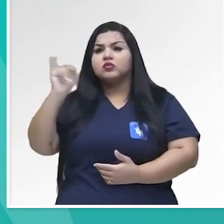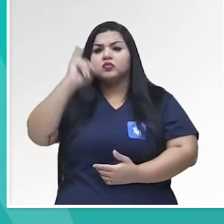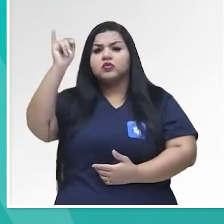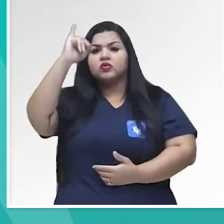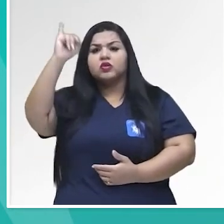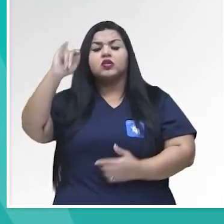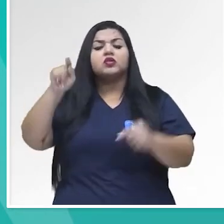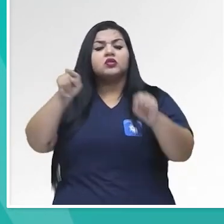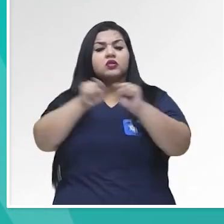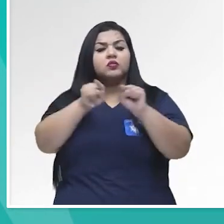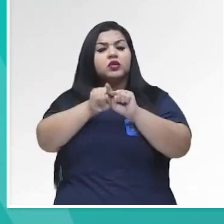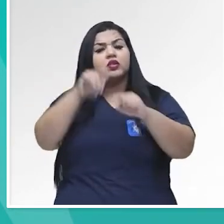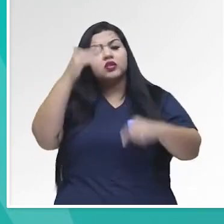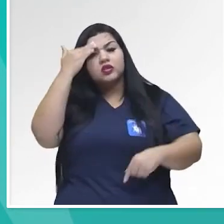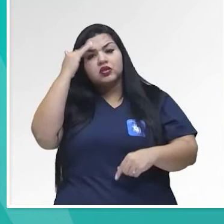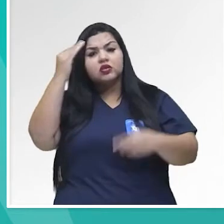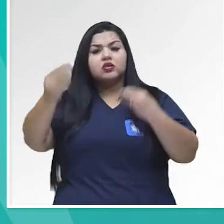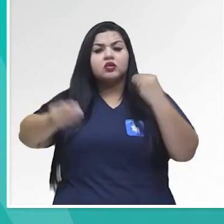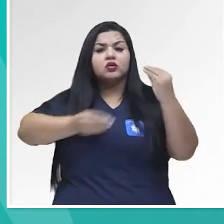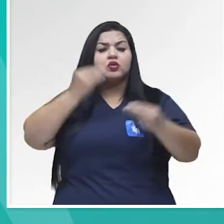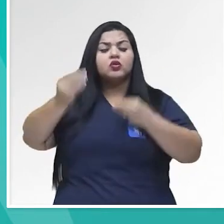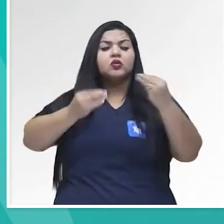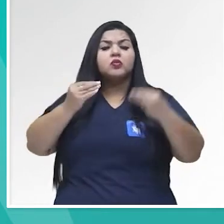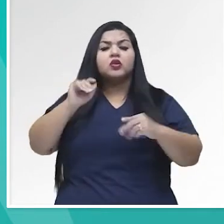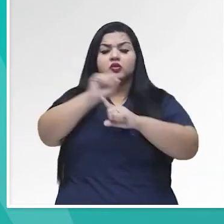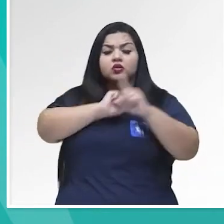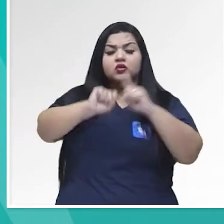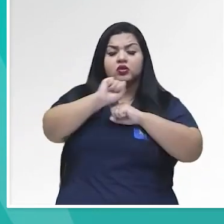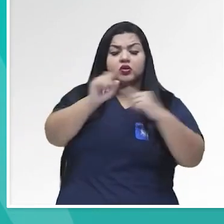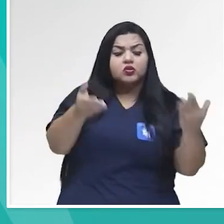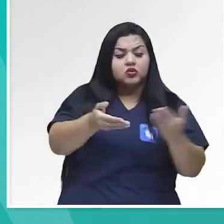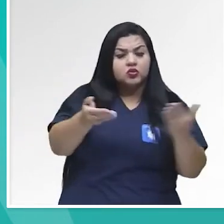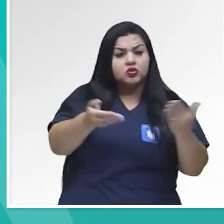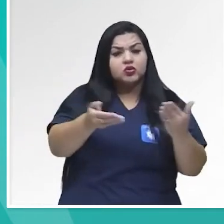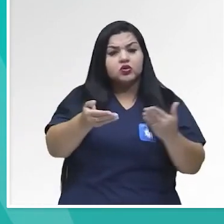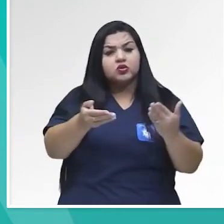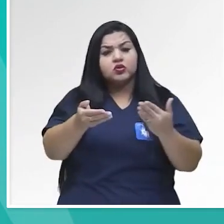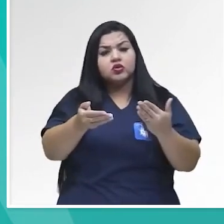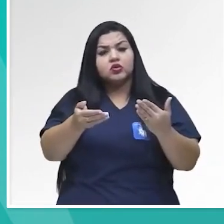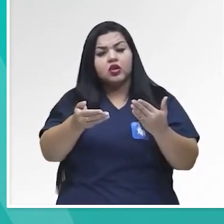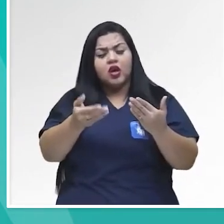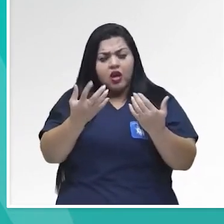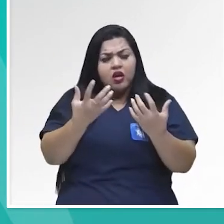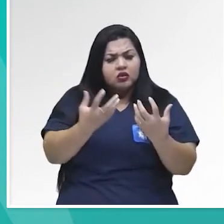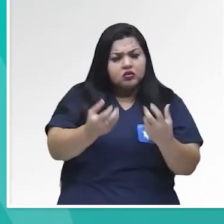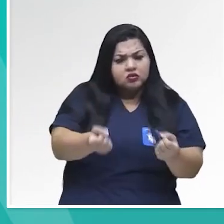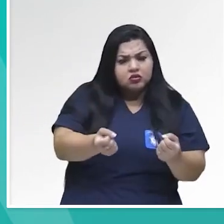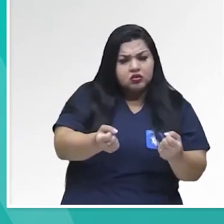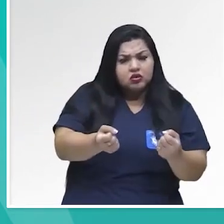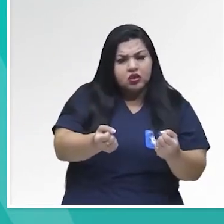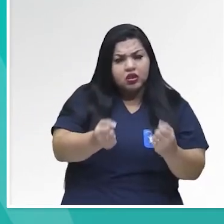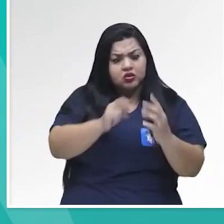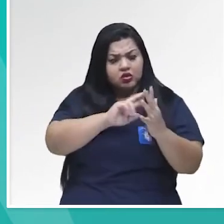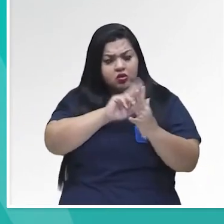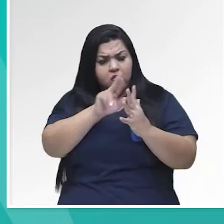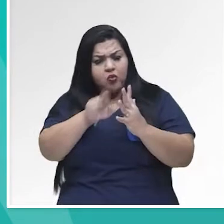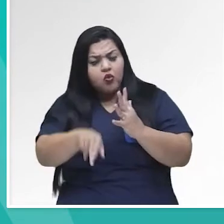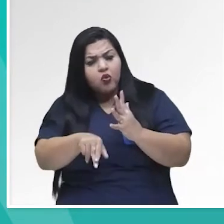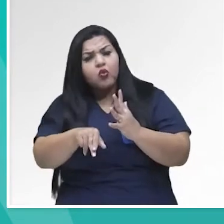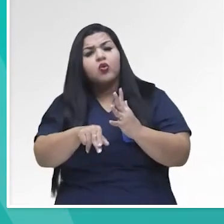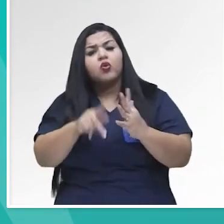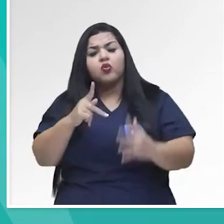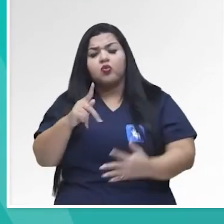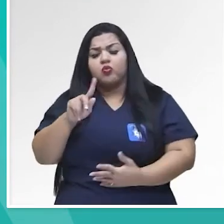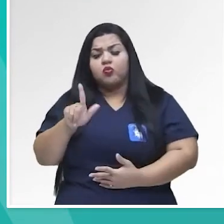gente entender como é que é a nossa sociedade hoje. Nossa sociedade hoje admite a ideia de pluralidade, de